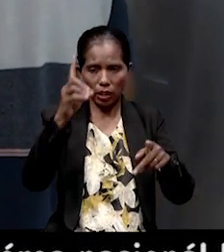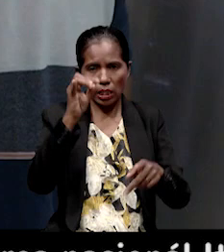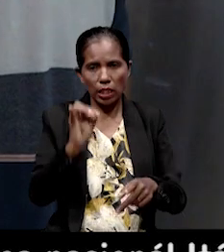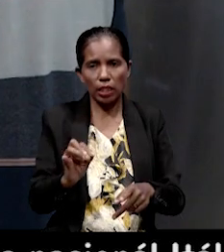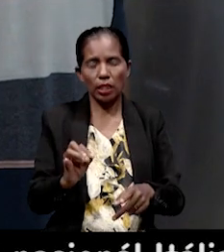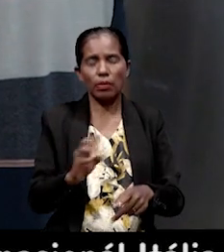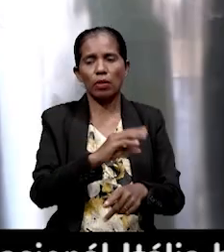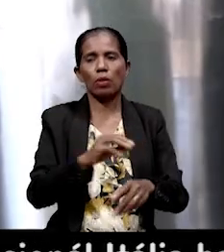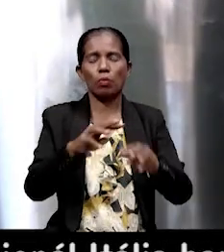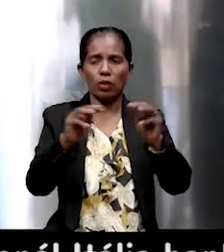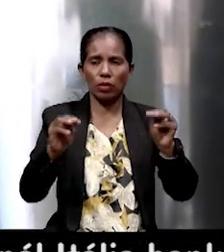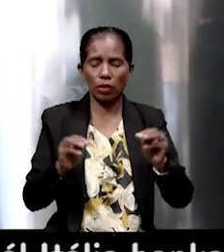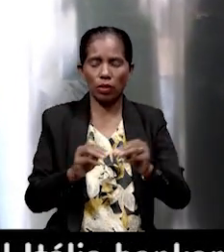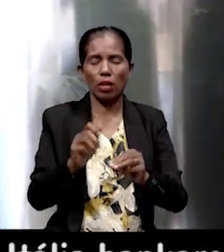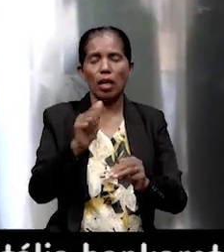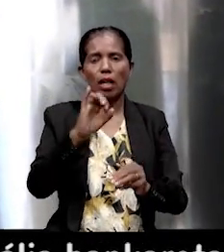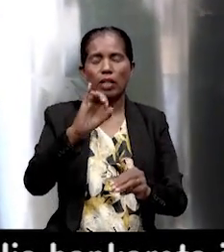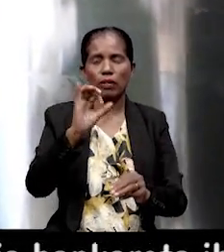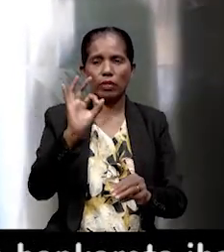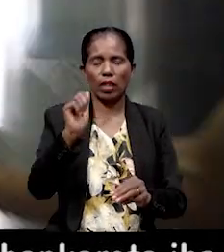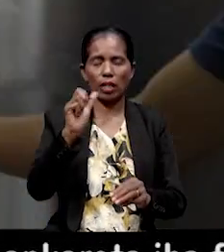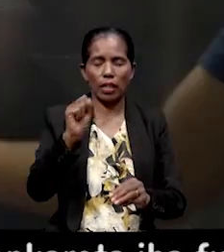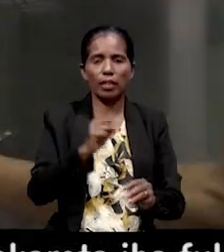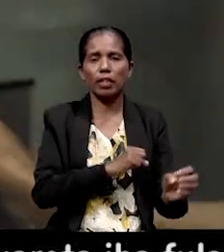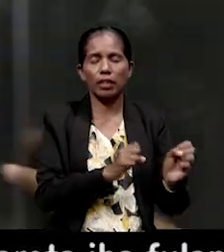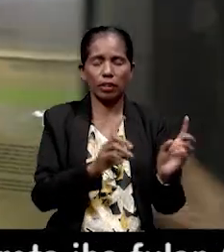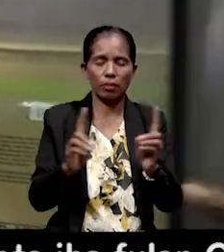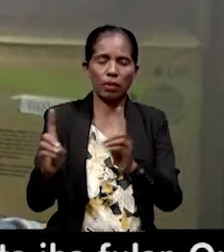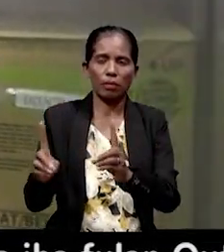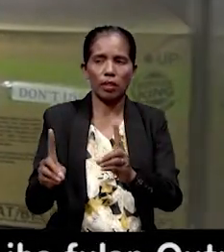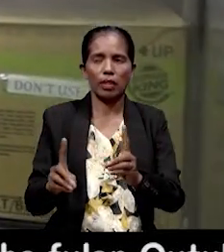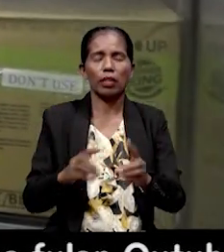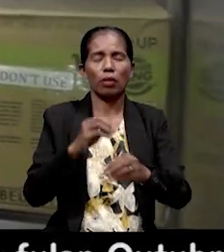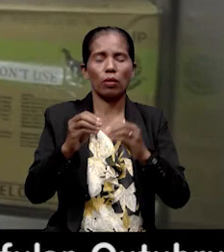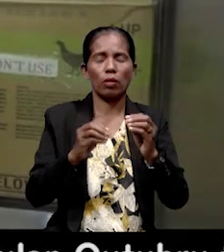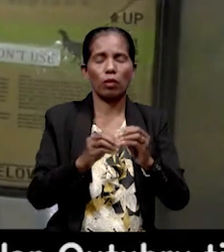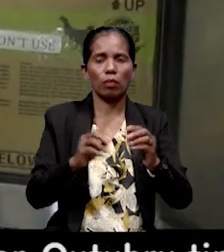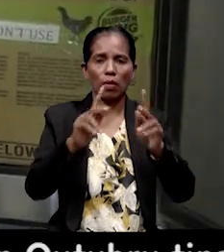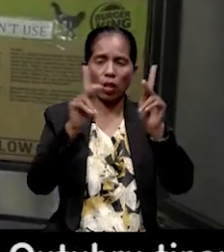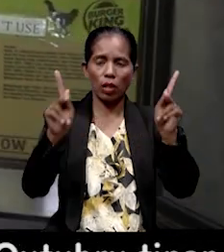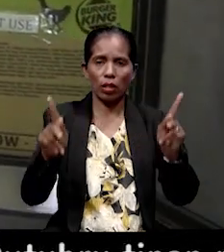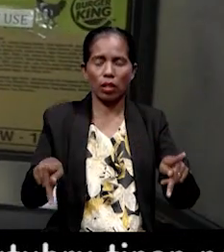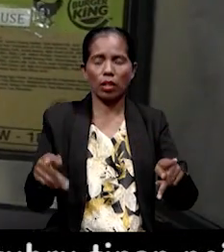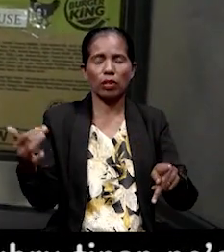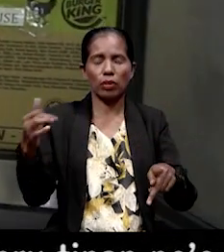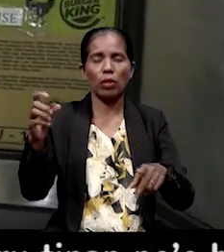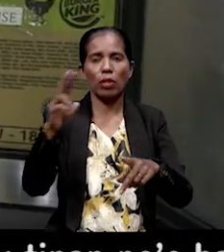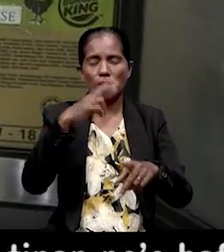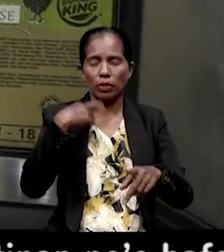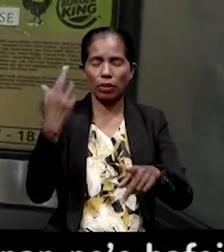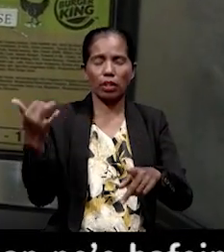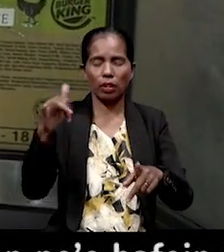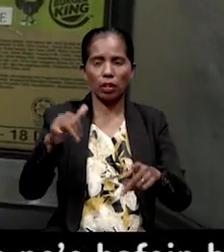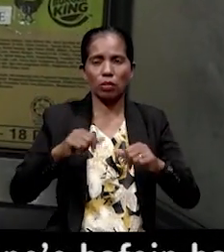o município no Aifaesa se implementa medida de rigor balosa supermercado no restaurante Sira nebe continua a